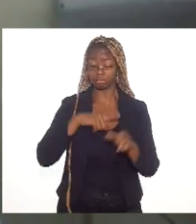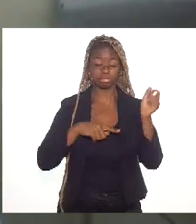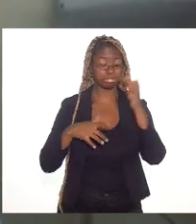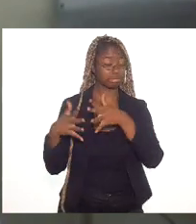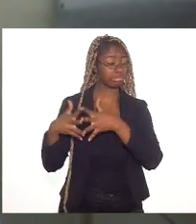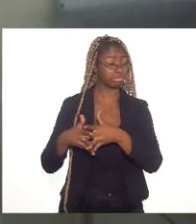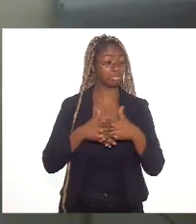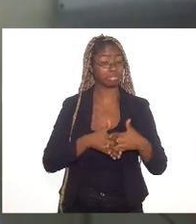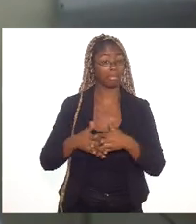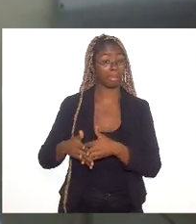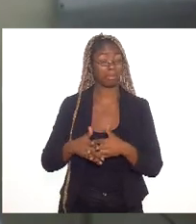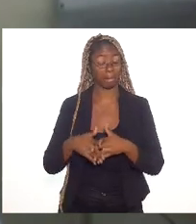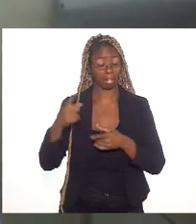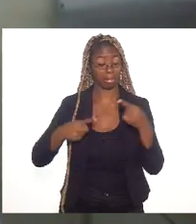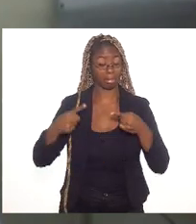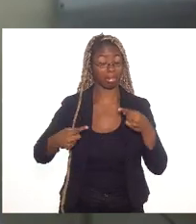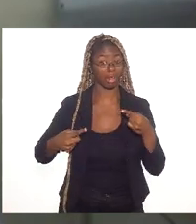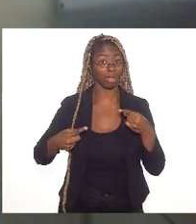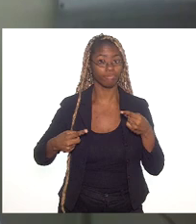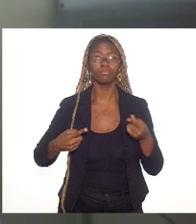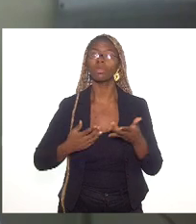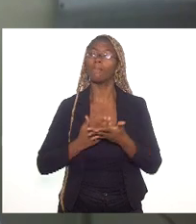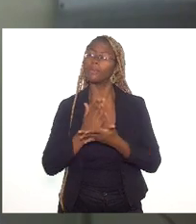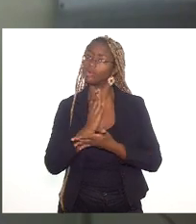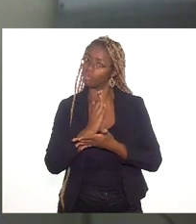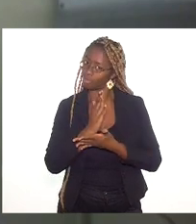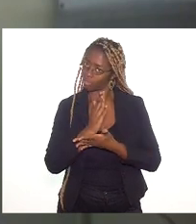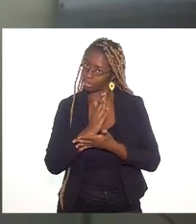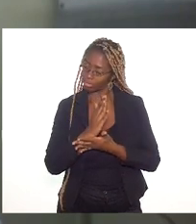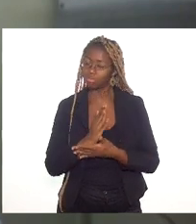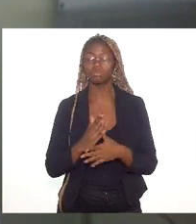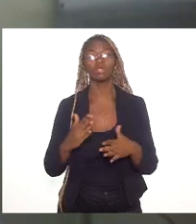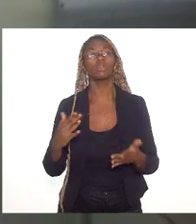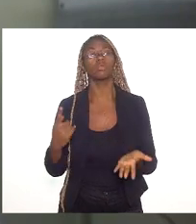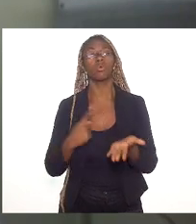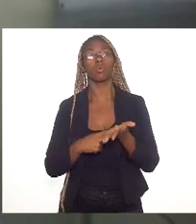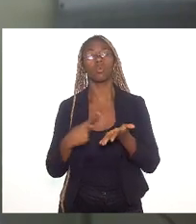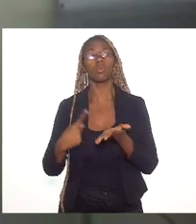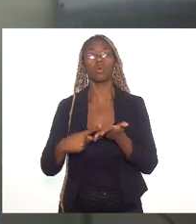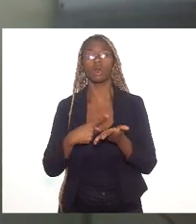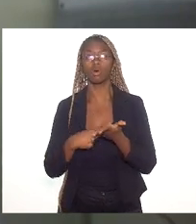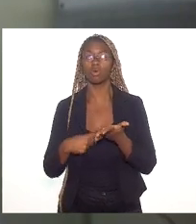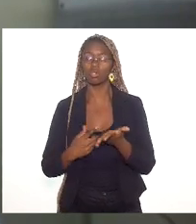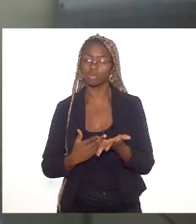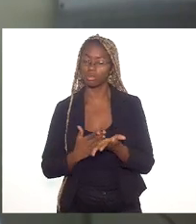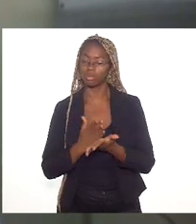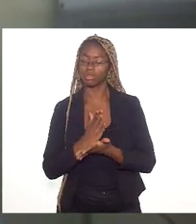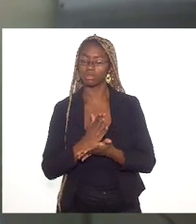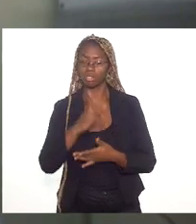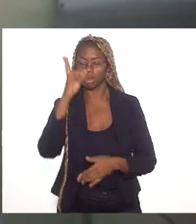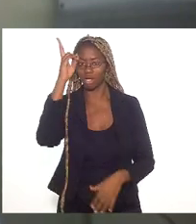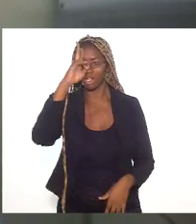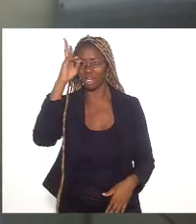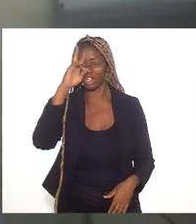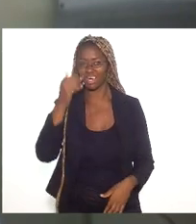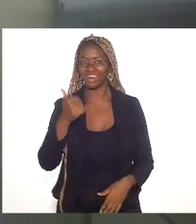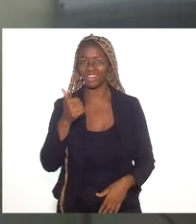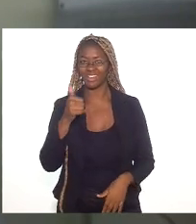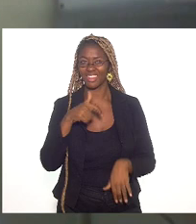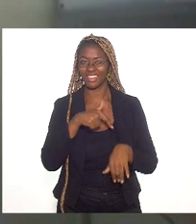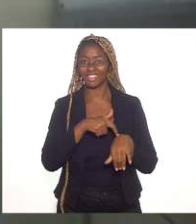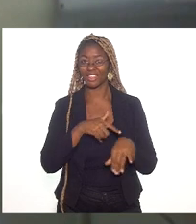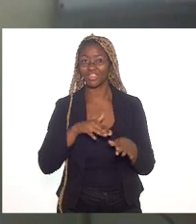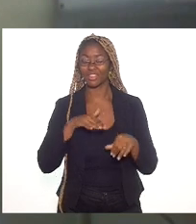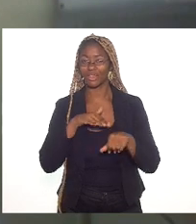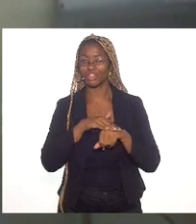pelo Parlamento, um acordo de ser sancionado, só de lembrar que 11 horas da noite do dia seguinte, que